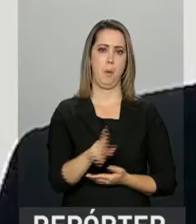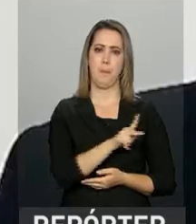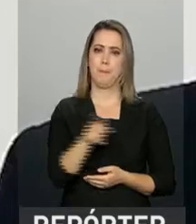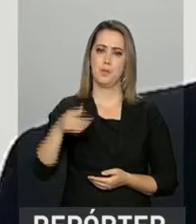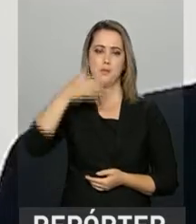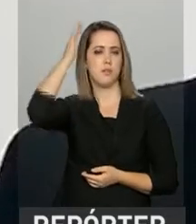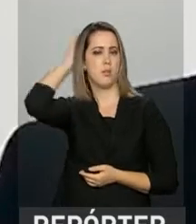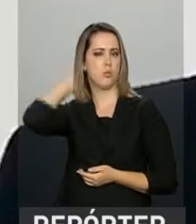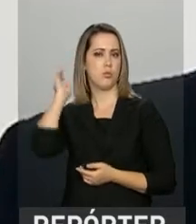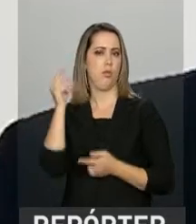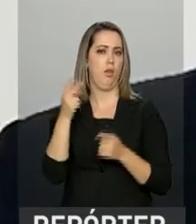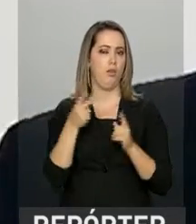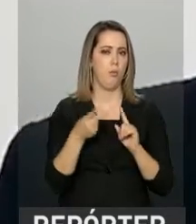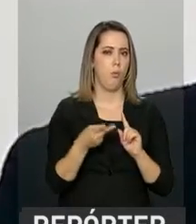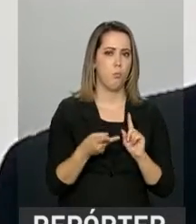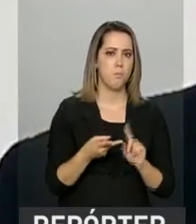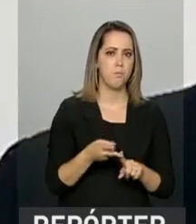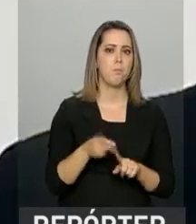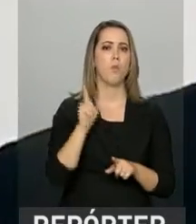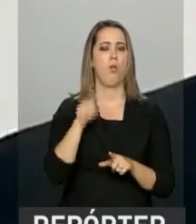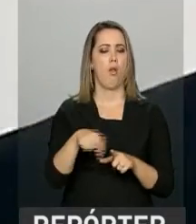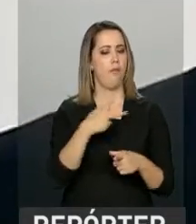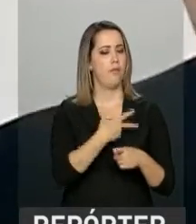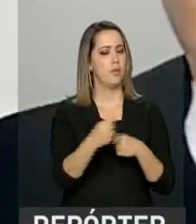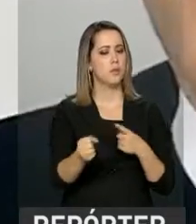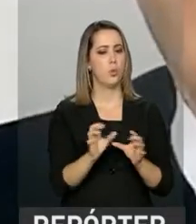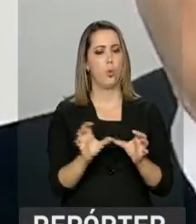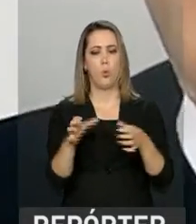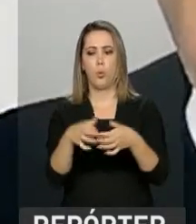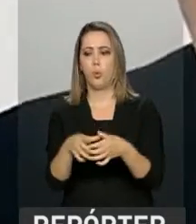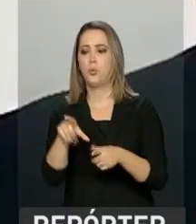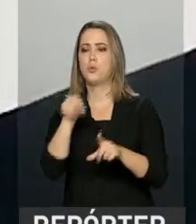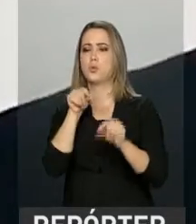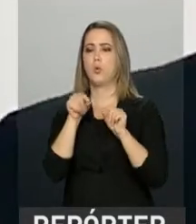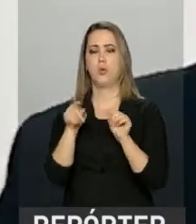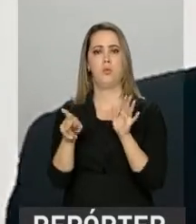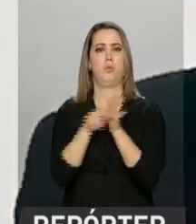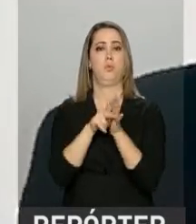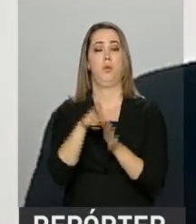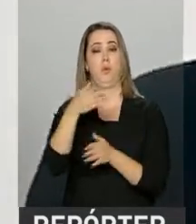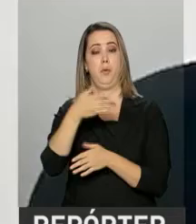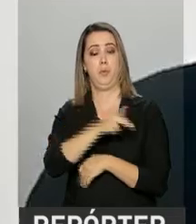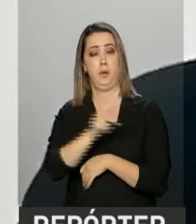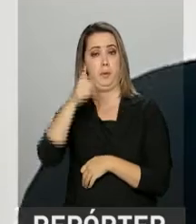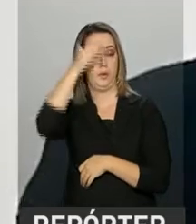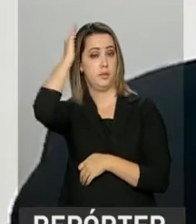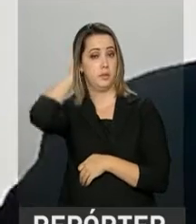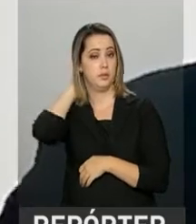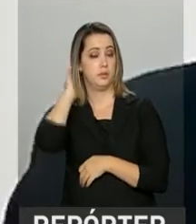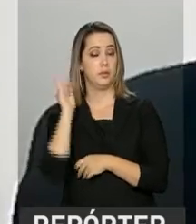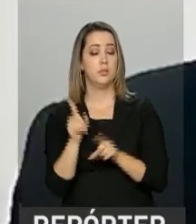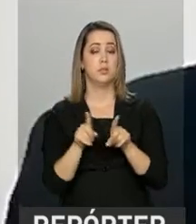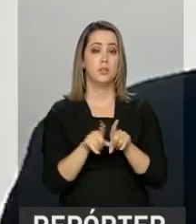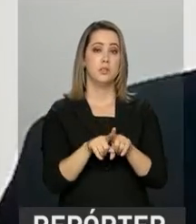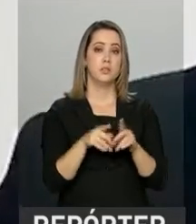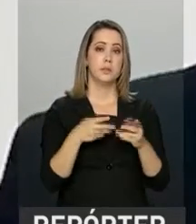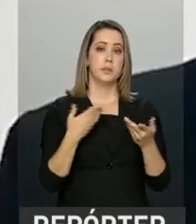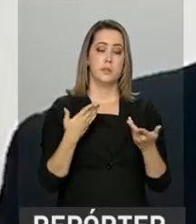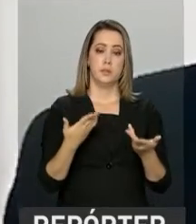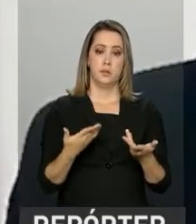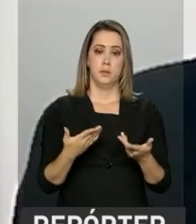presidente Temer, é um mérito da equipe que ele escolheu e de que